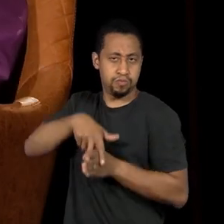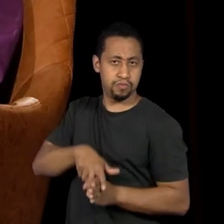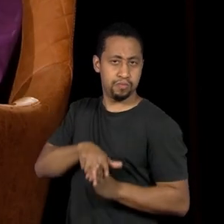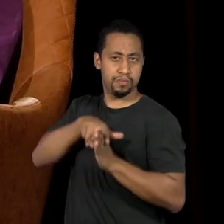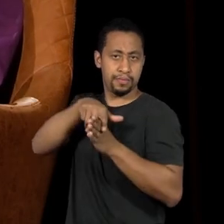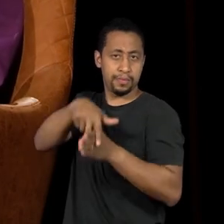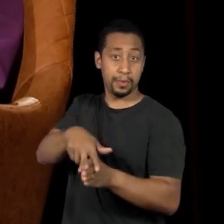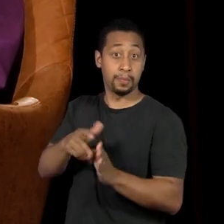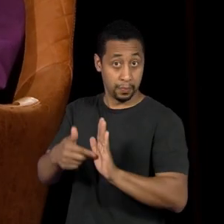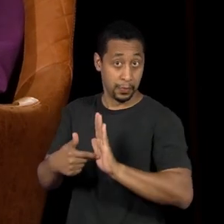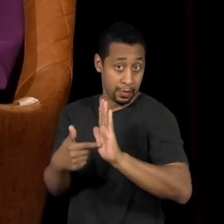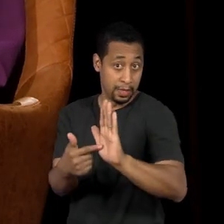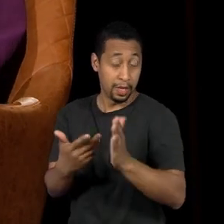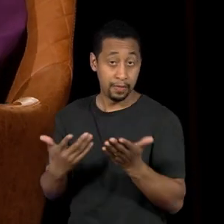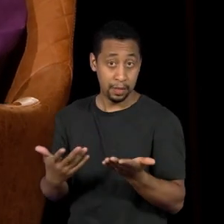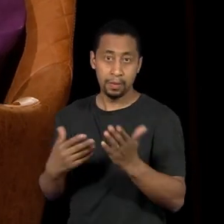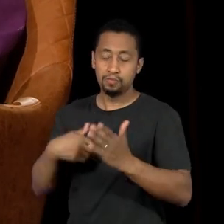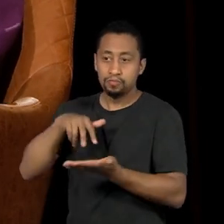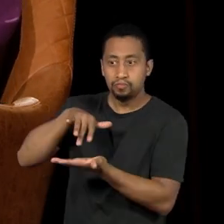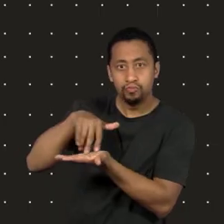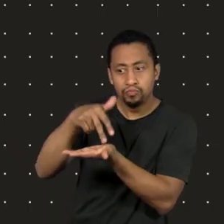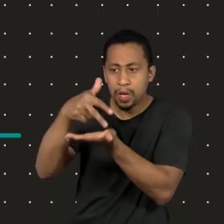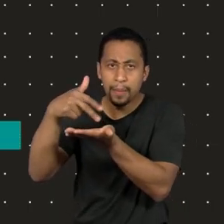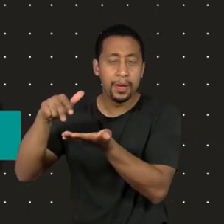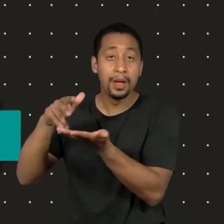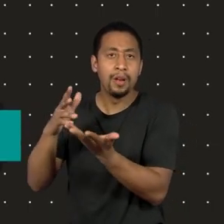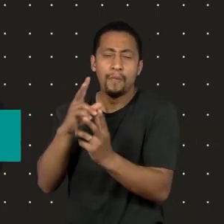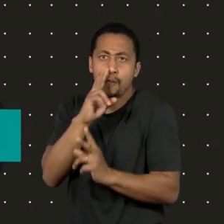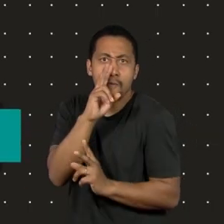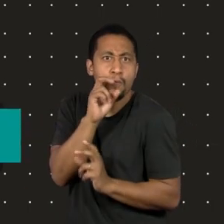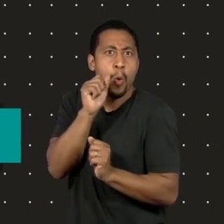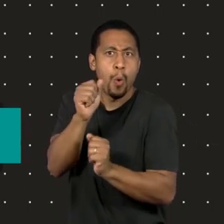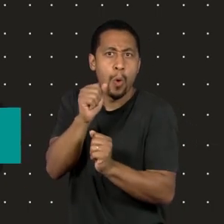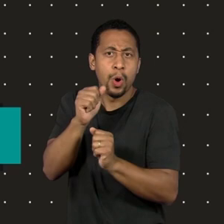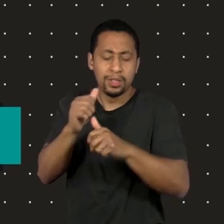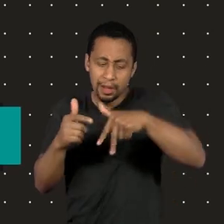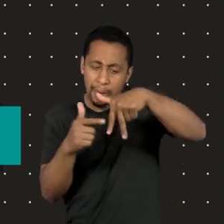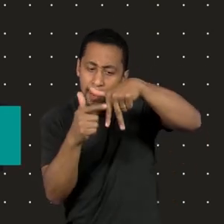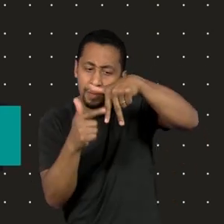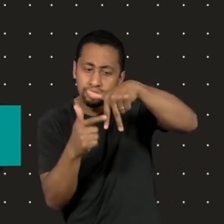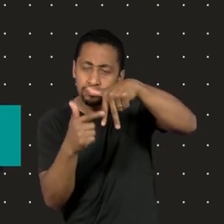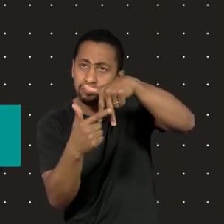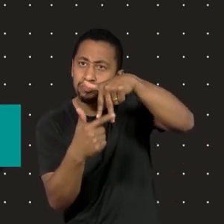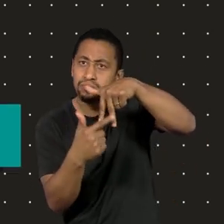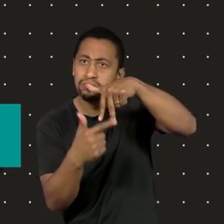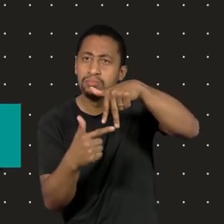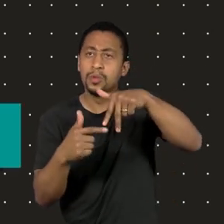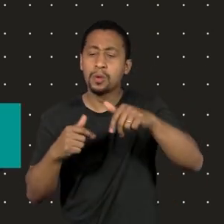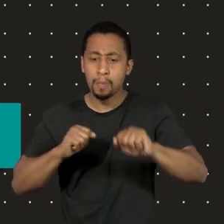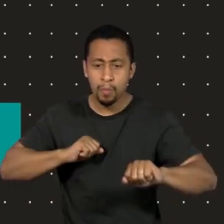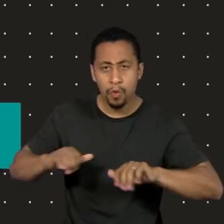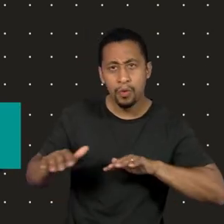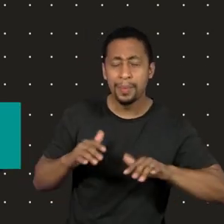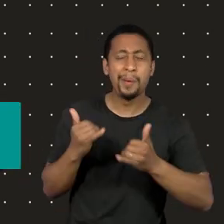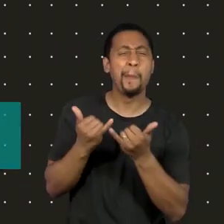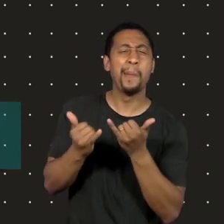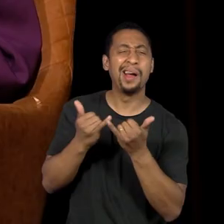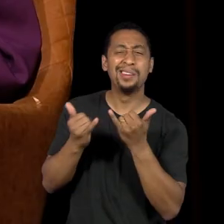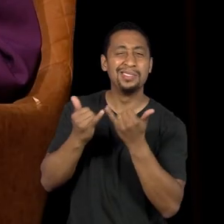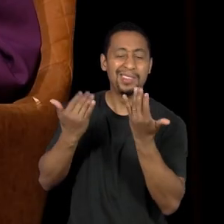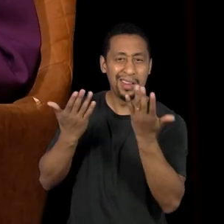ela tinha uma força tão forte na perna, um movimento de cavalo, que era uma coisa